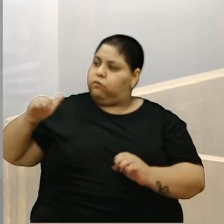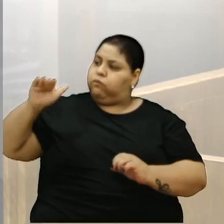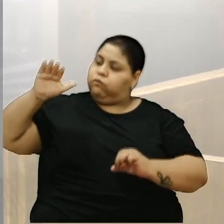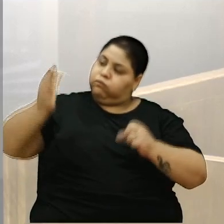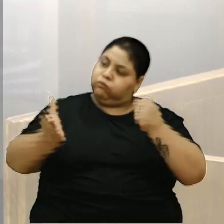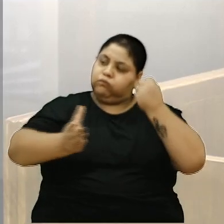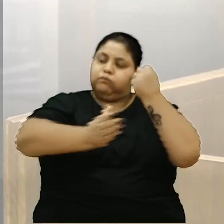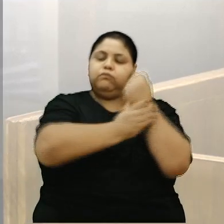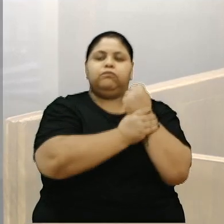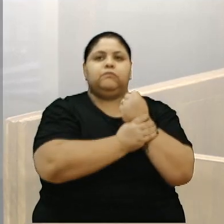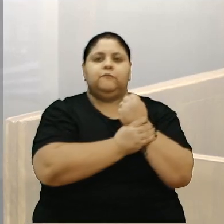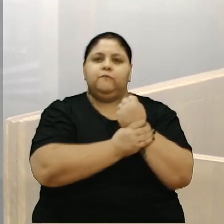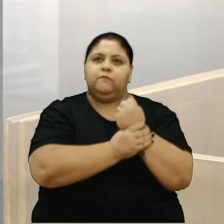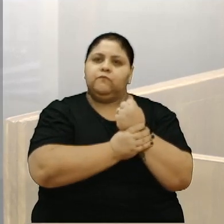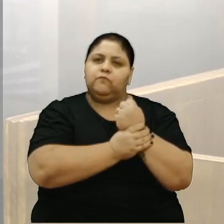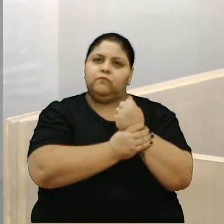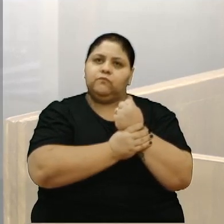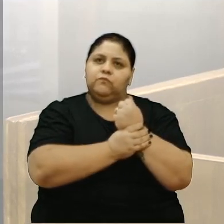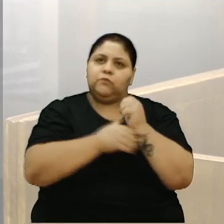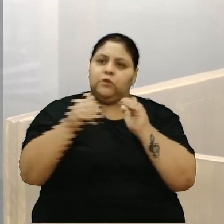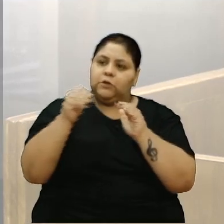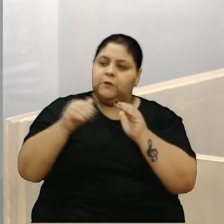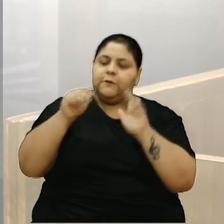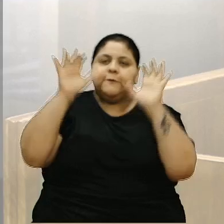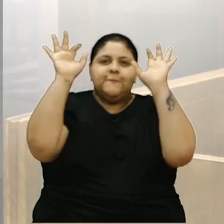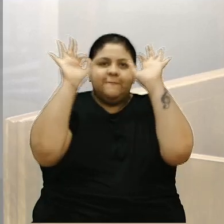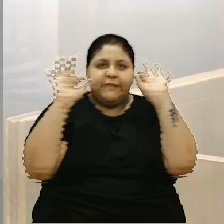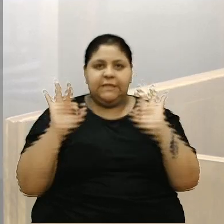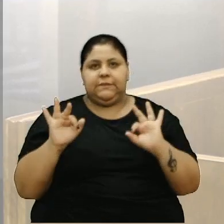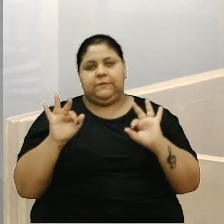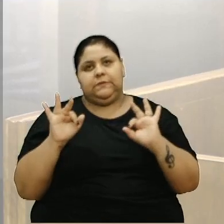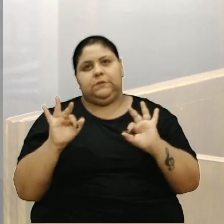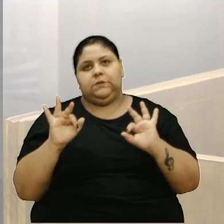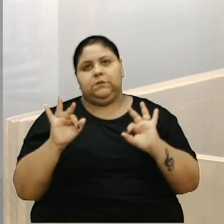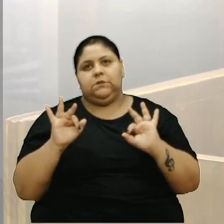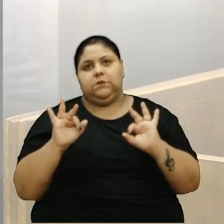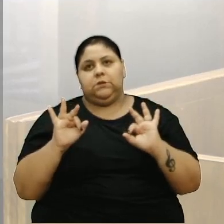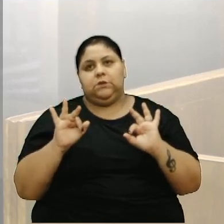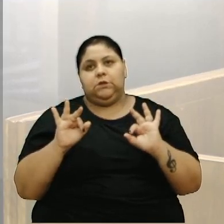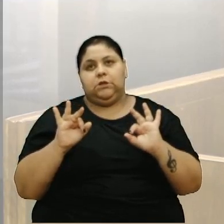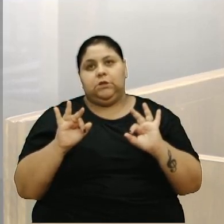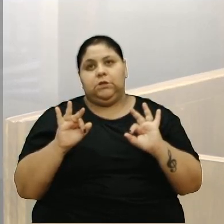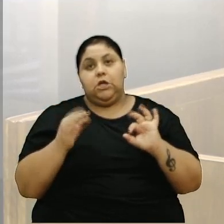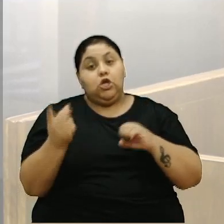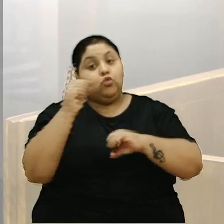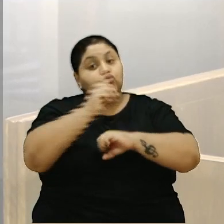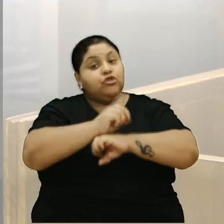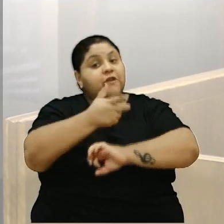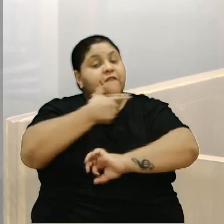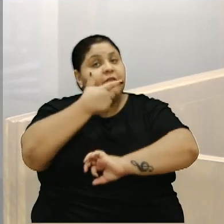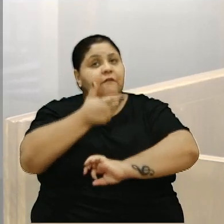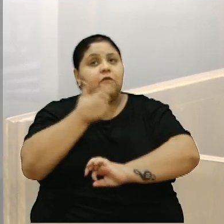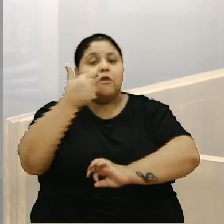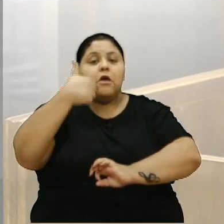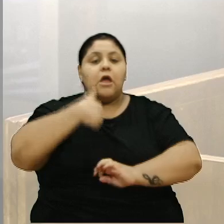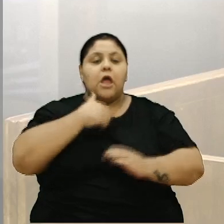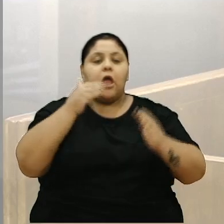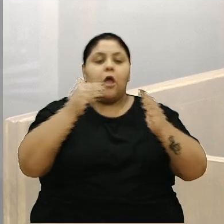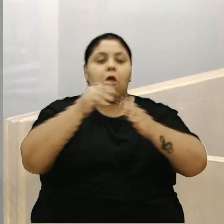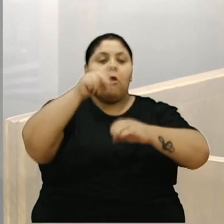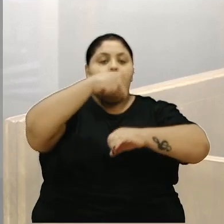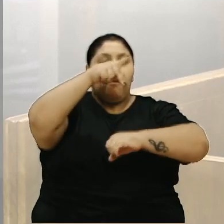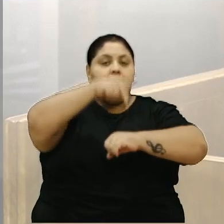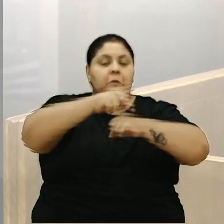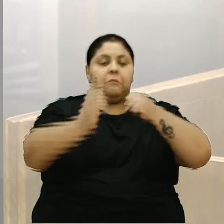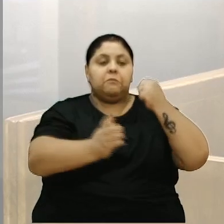segurança, crescerem felizes e um dia dizer: eu moro num país